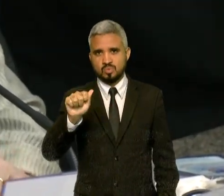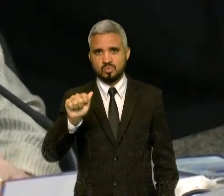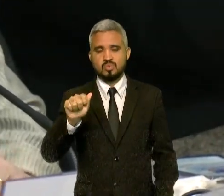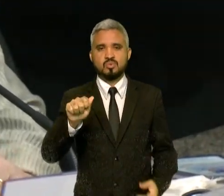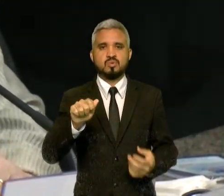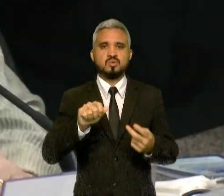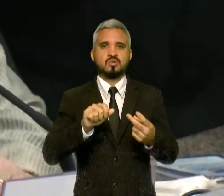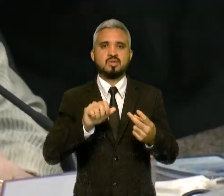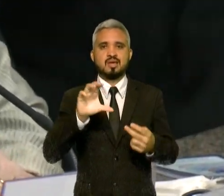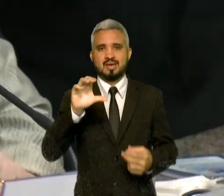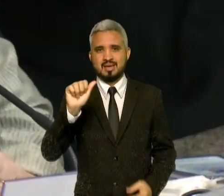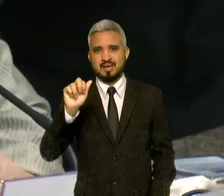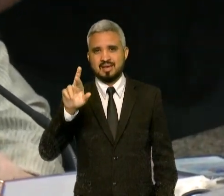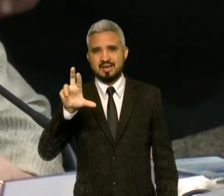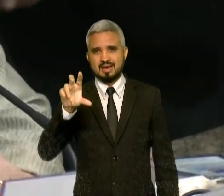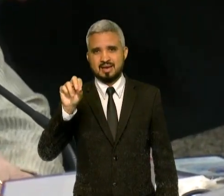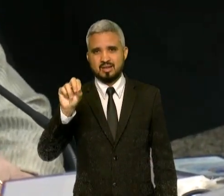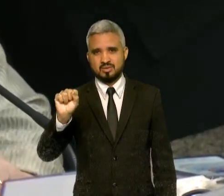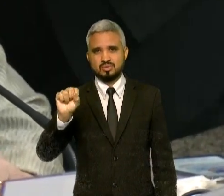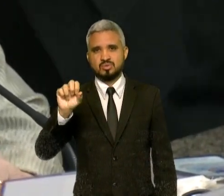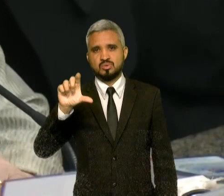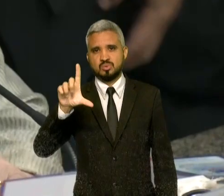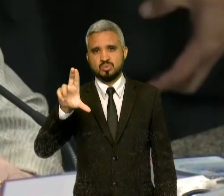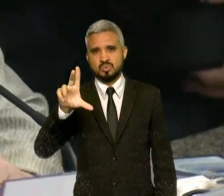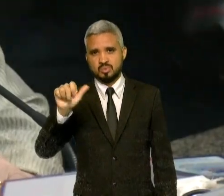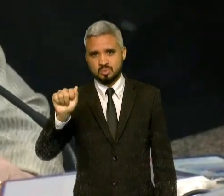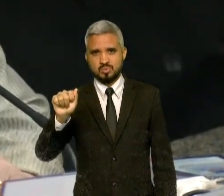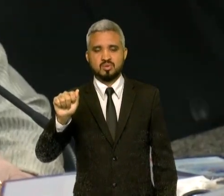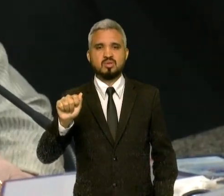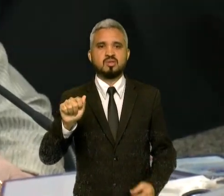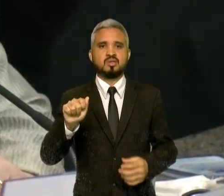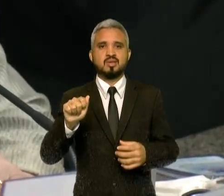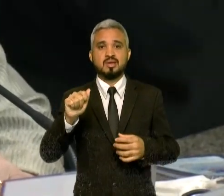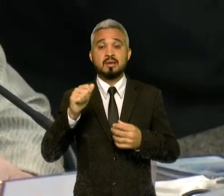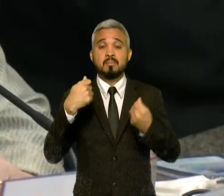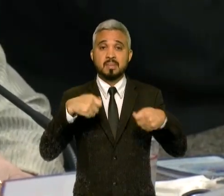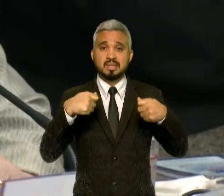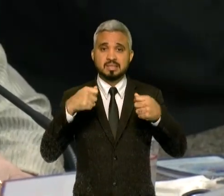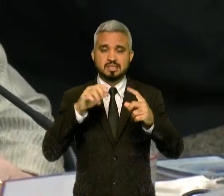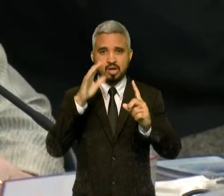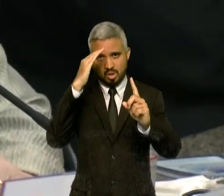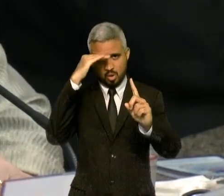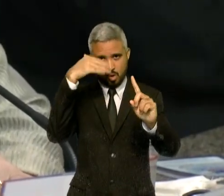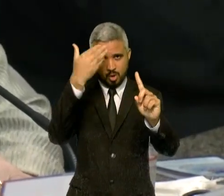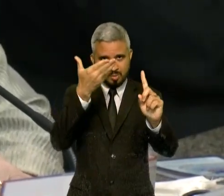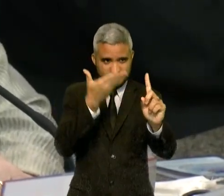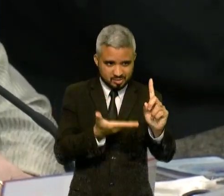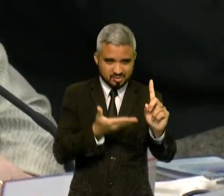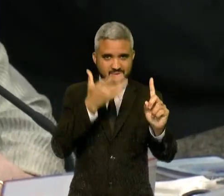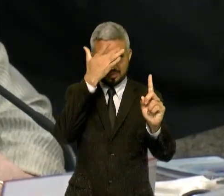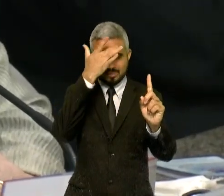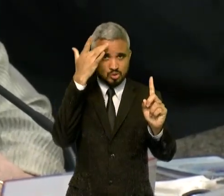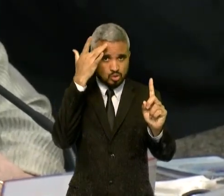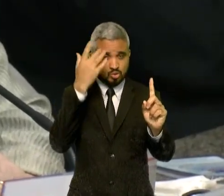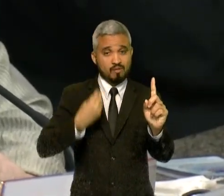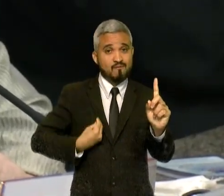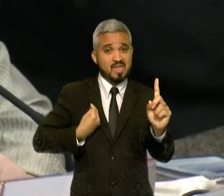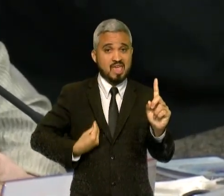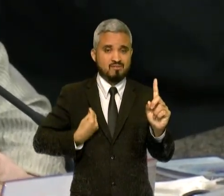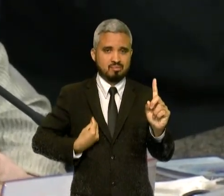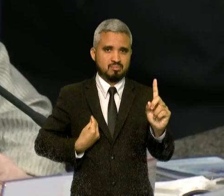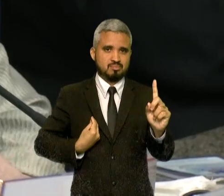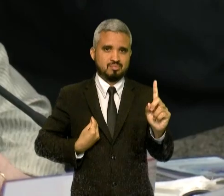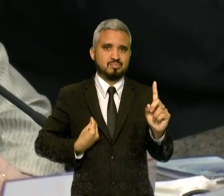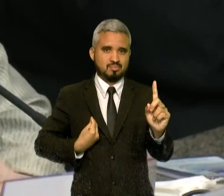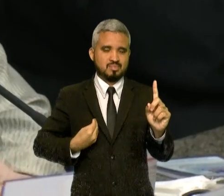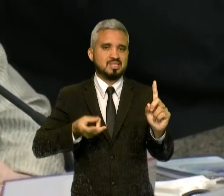eu quero agradecer aqui, a gente tem que agradecer as coisas de quando está viva. E o Lula sempre foi muito bom com Caxias, eu sou